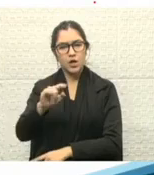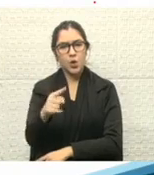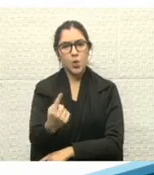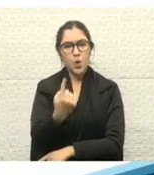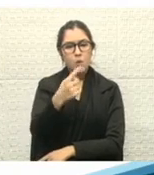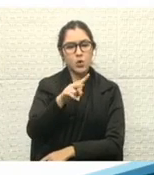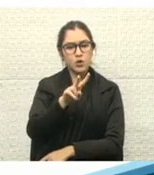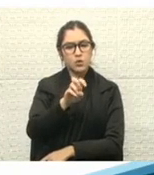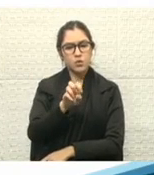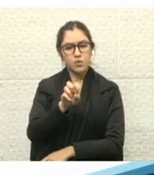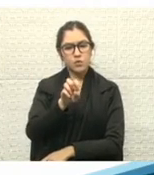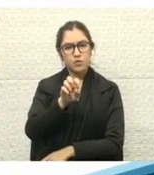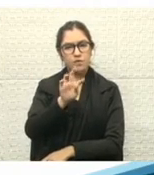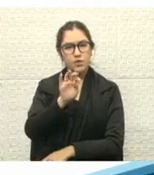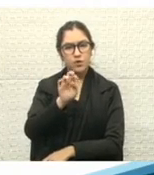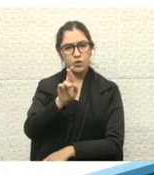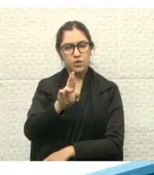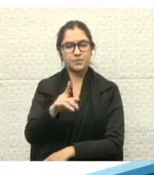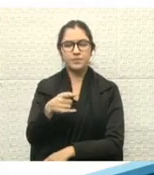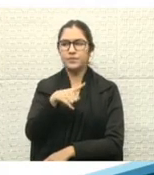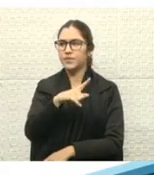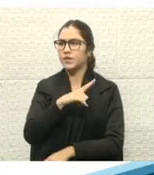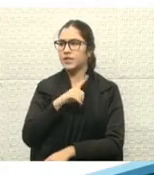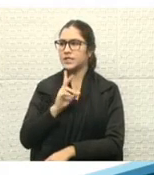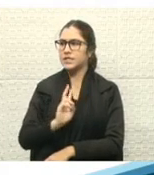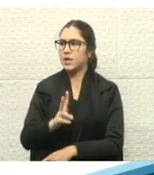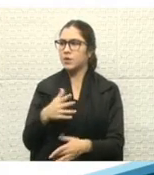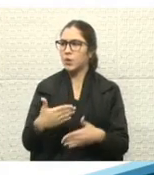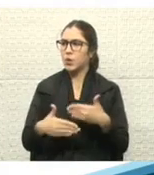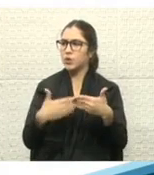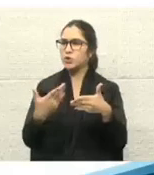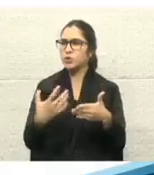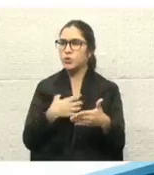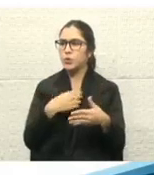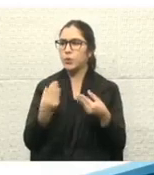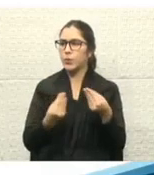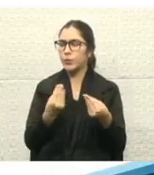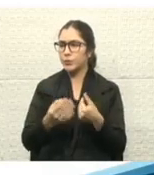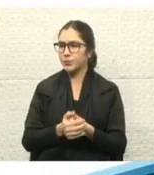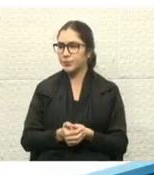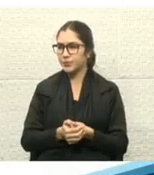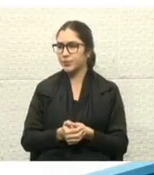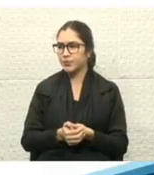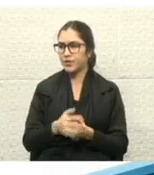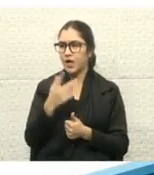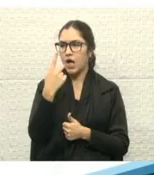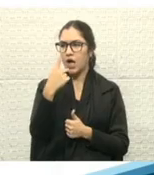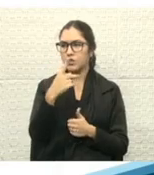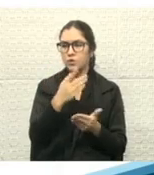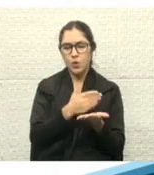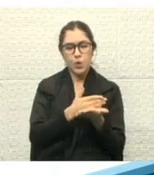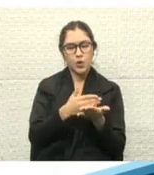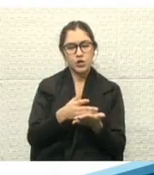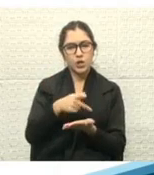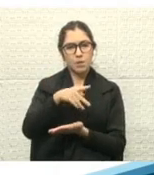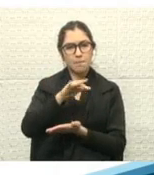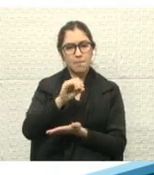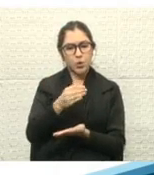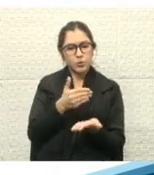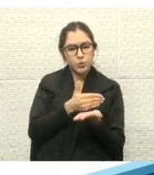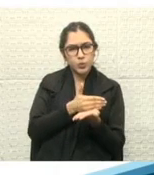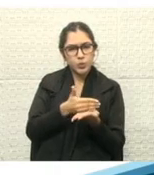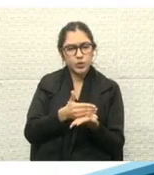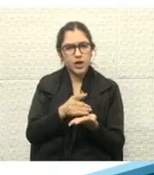único vetor, e esse vetor ele é sempre construído da seguinte forma. A sua origem, o seu ponto